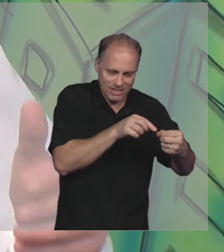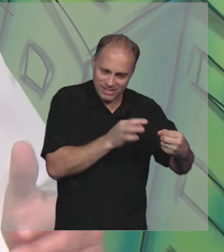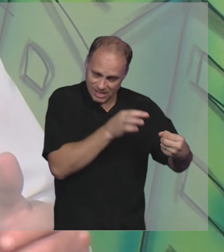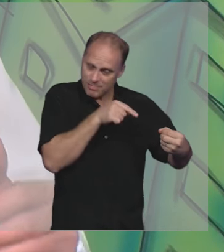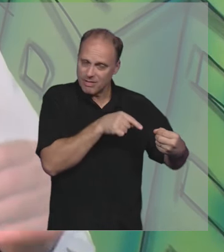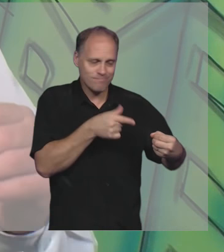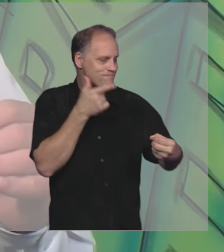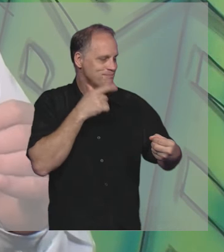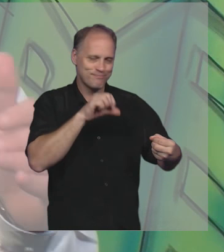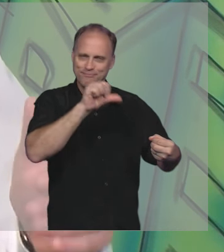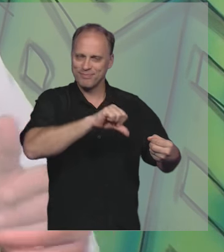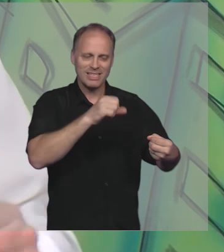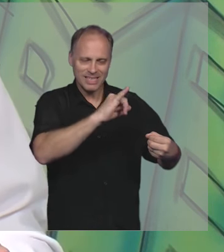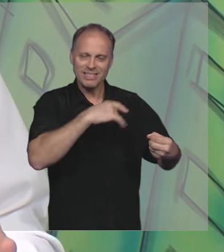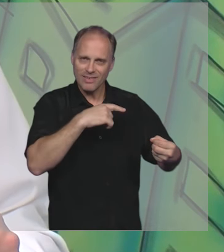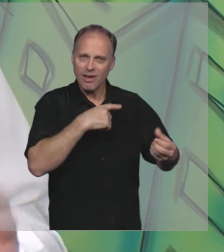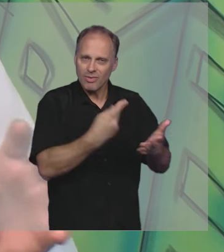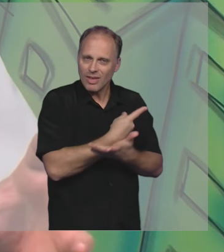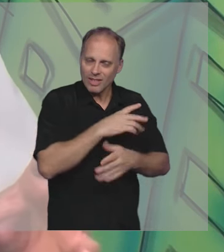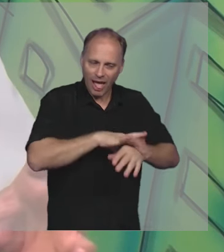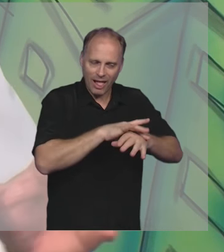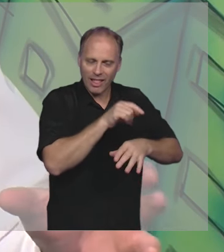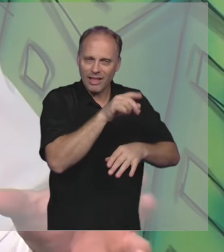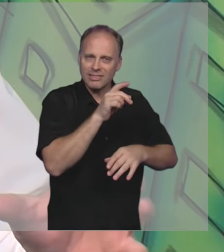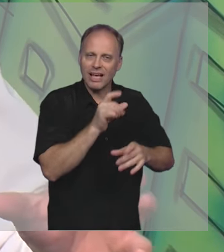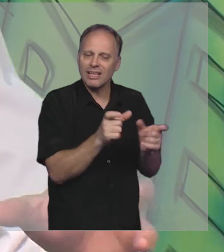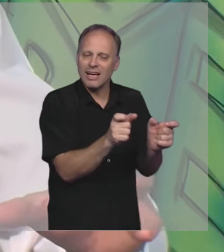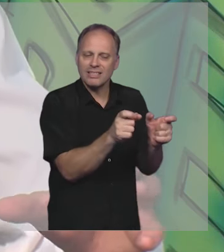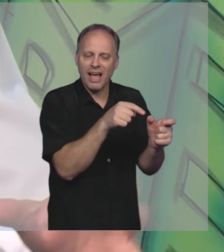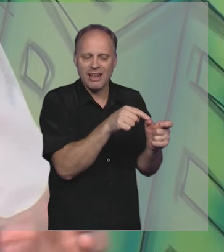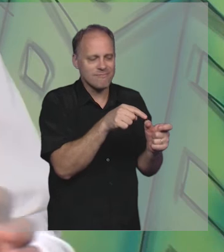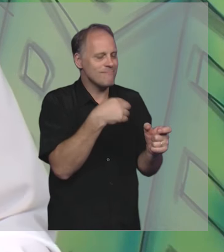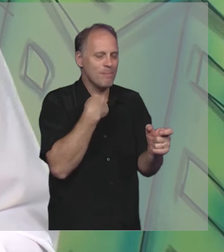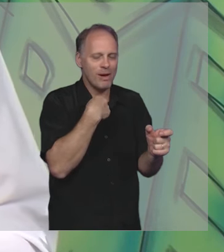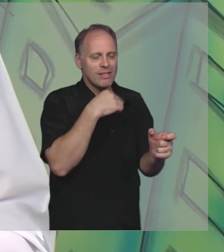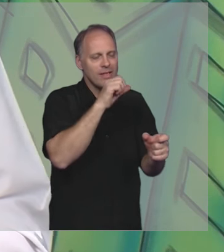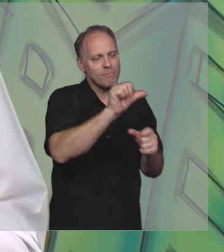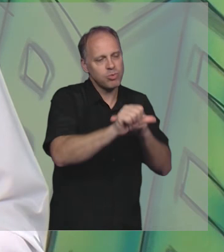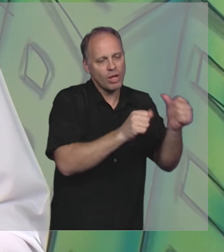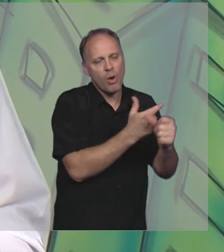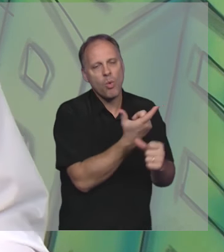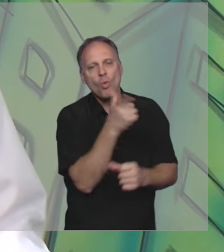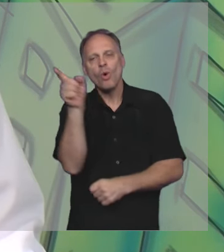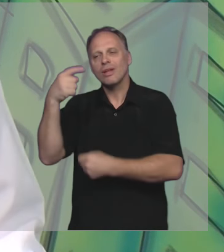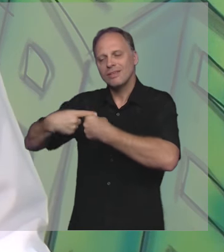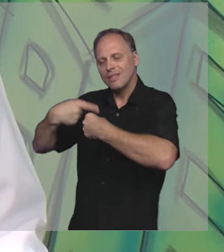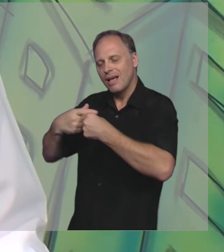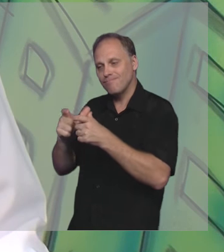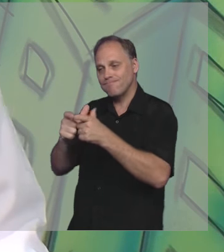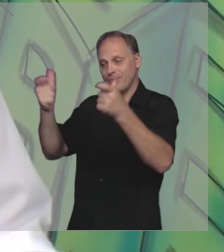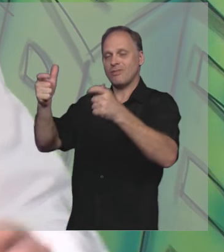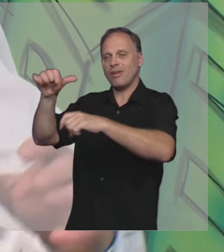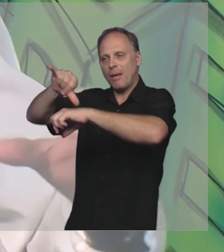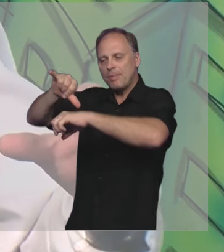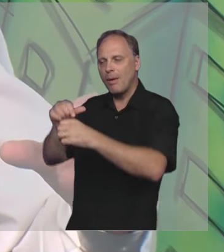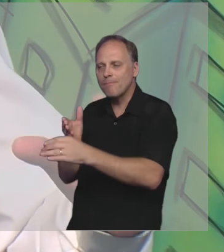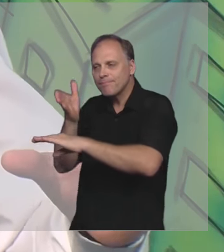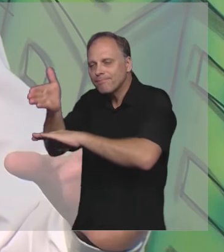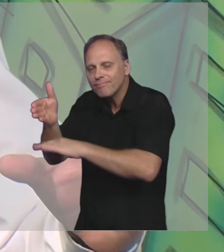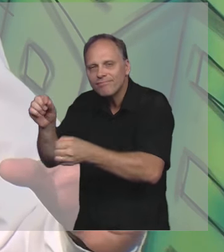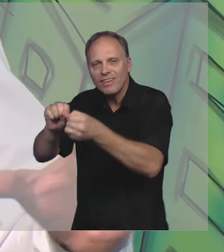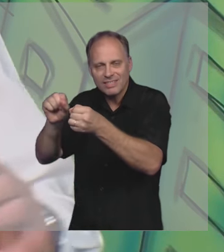se houver alguma célula cancerígena. Então aquela alteração já passa a ter uma necessidade de um serviço